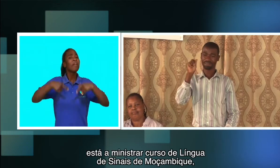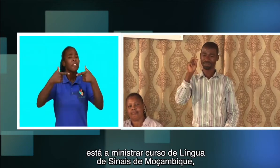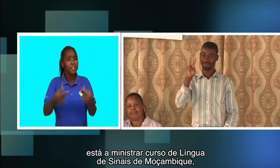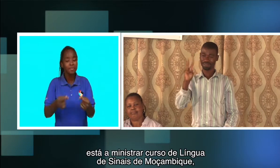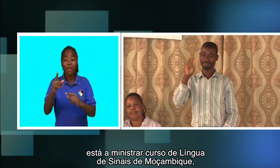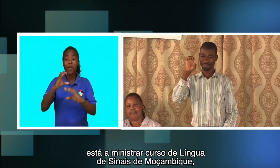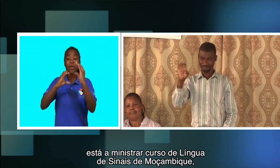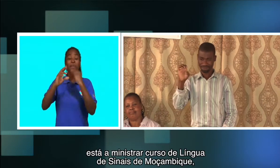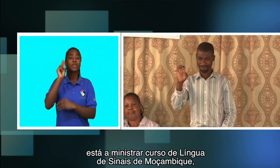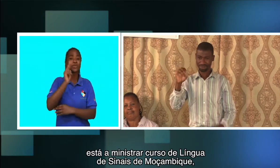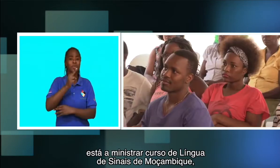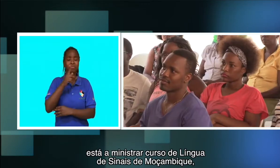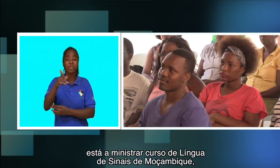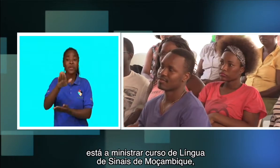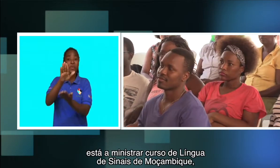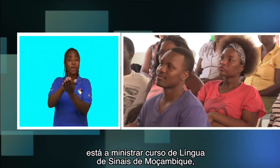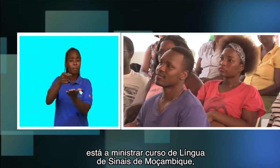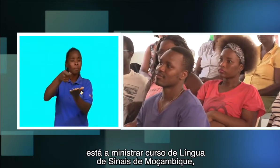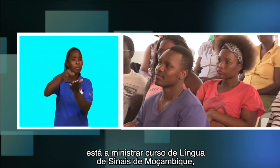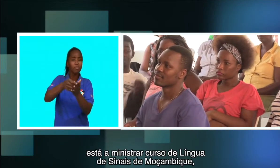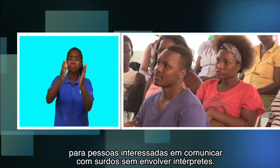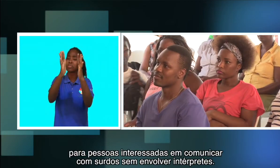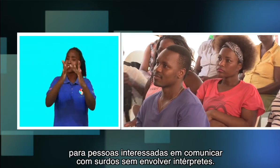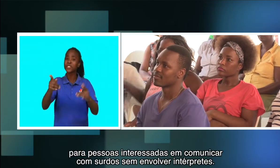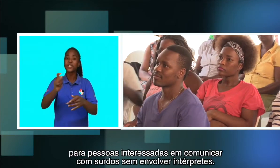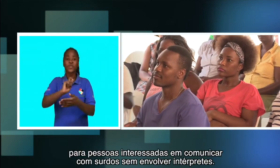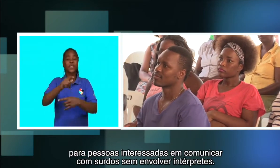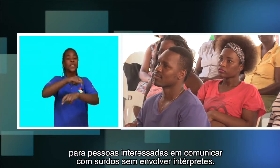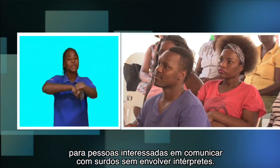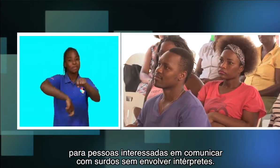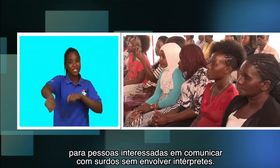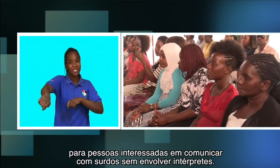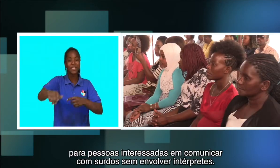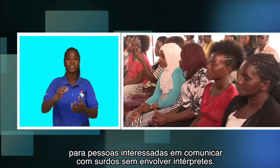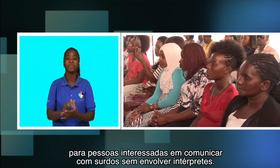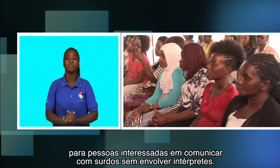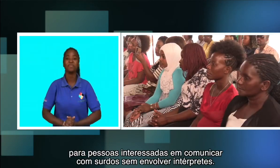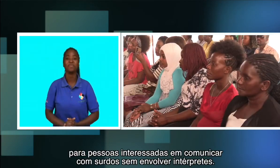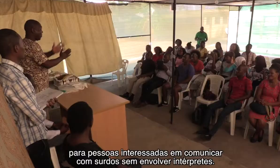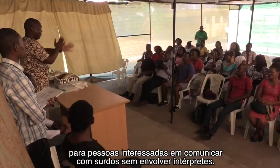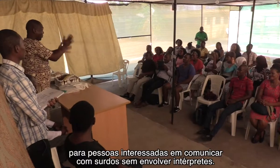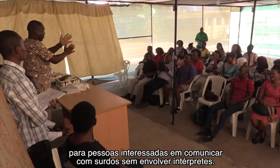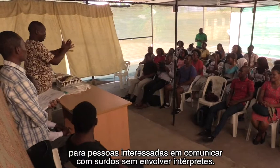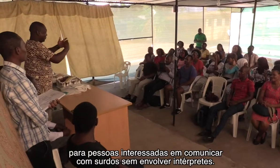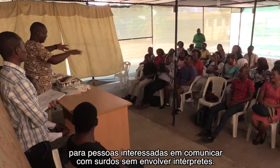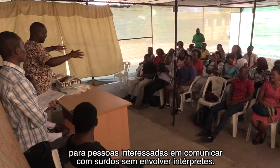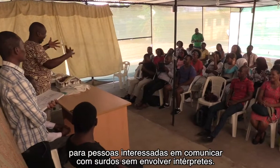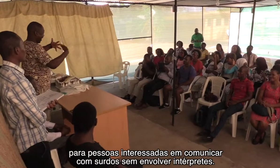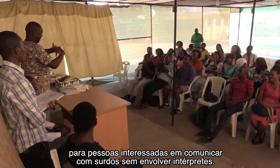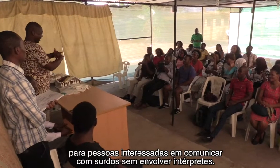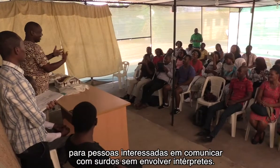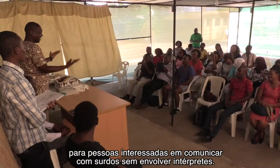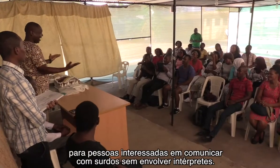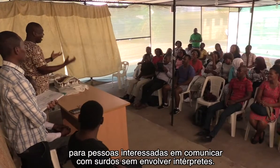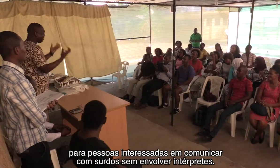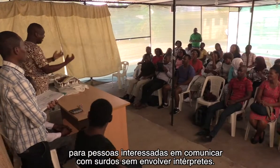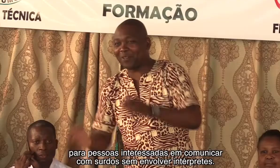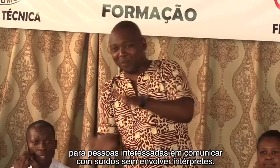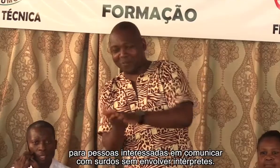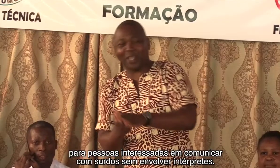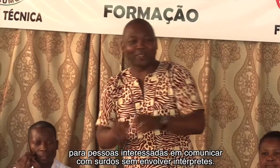ministrar curso de línguas de sinais de Moçambique para pessoas interessadas em comunicar com surdos